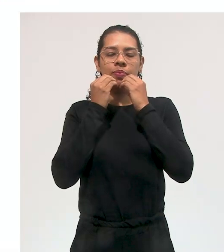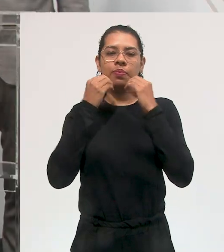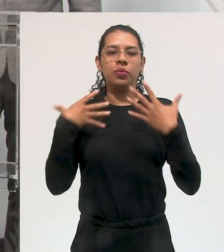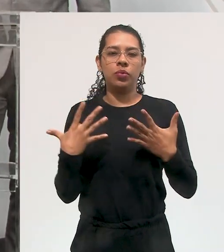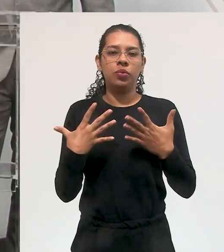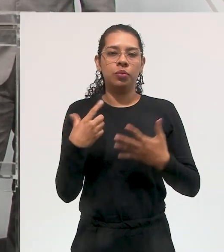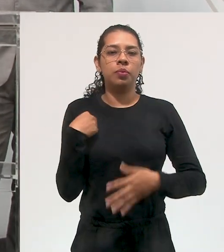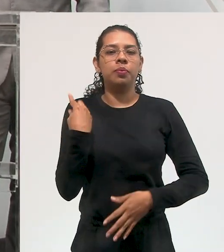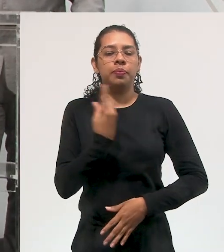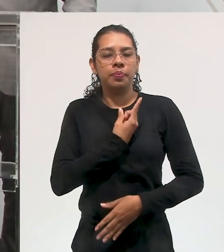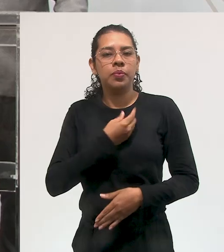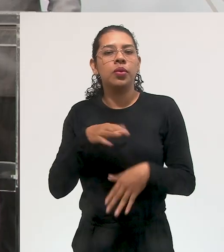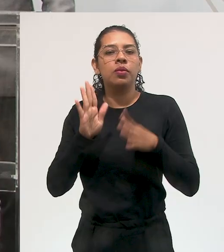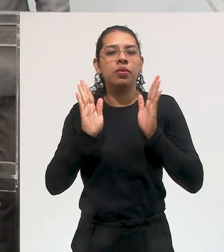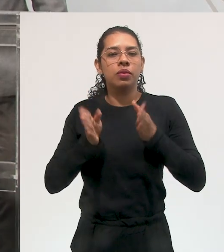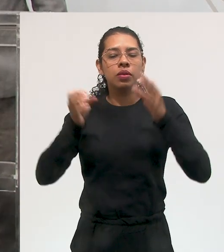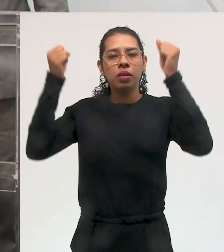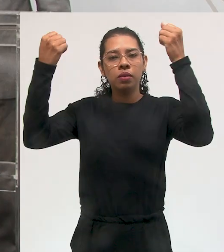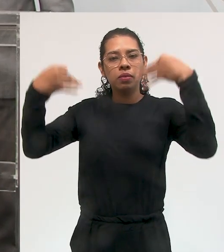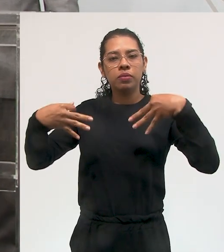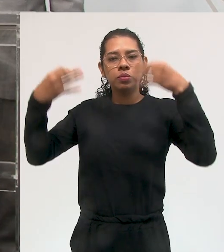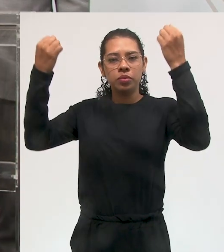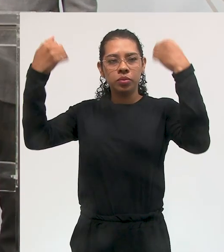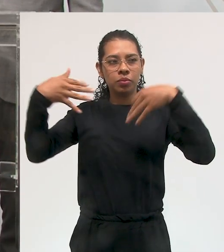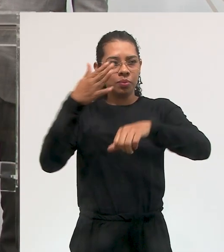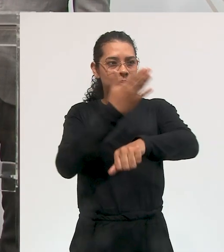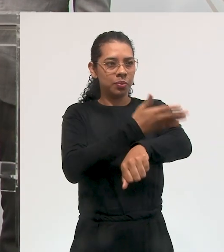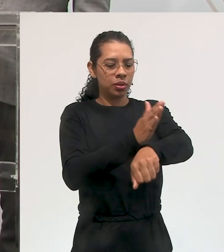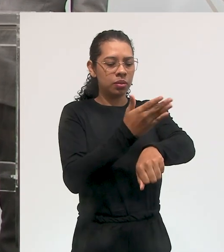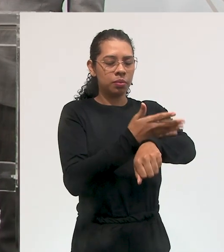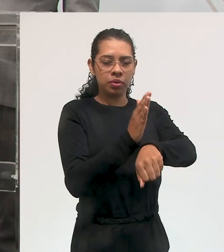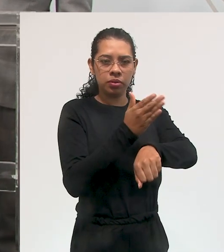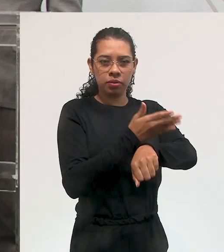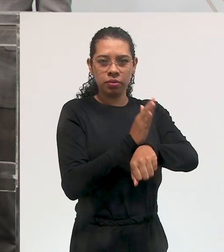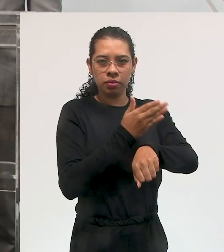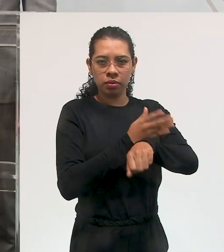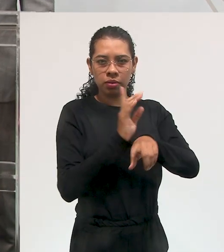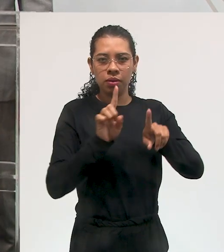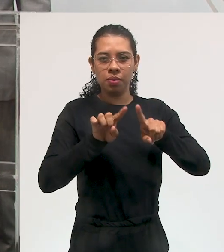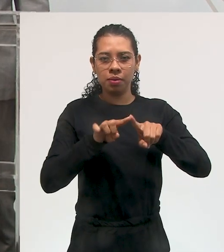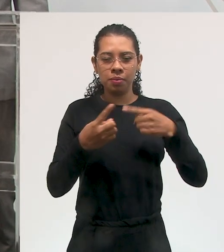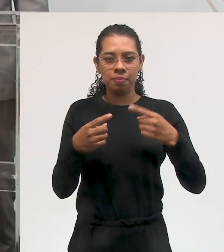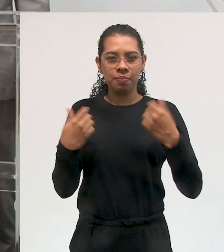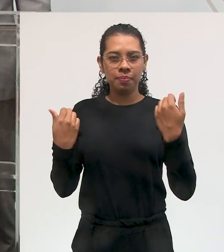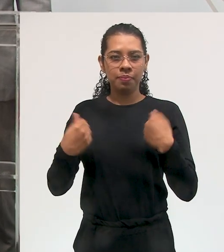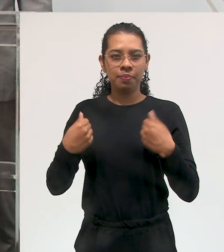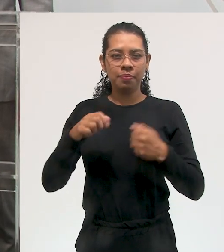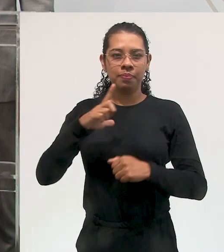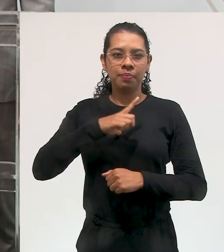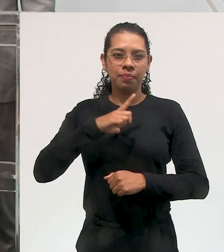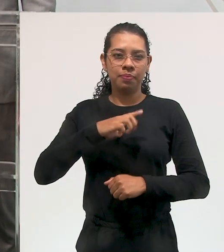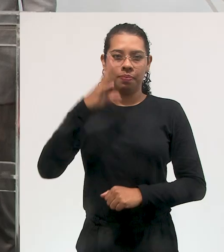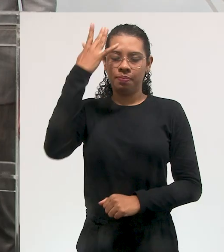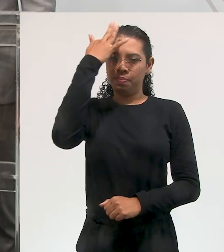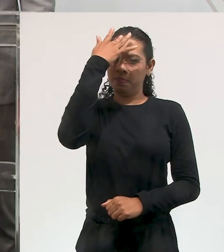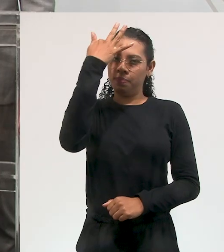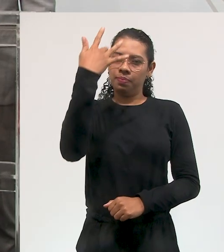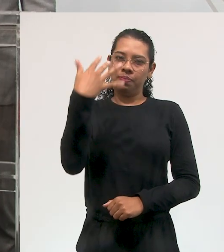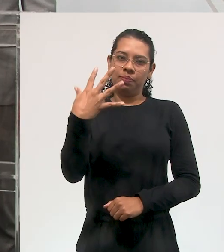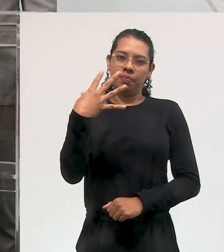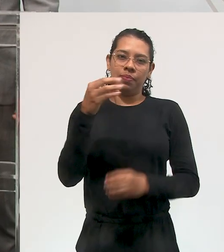falou muito aqui da prática, só que você só vai conseguir fazer a prática se você desenvolver um aspecto teórico para fazer essa